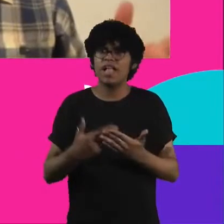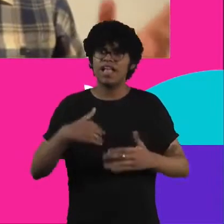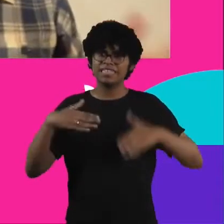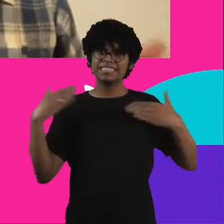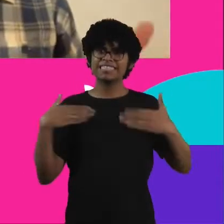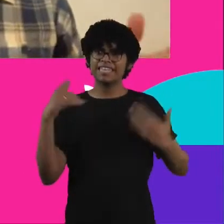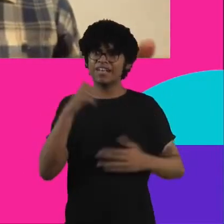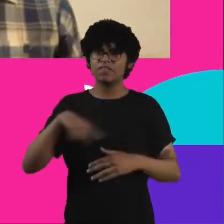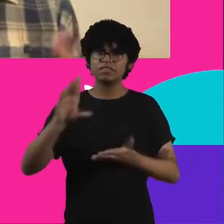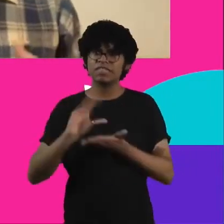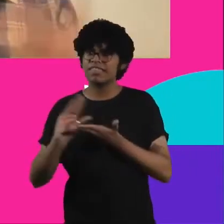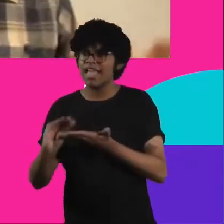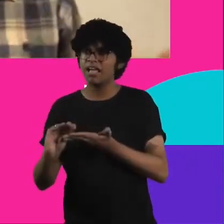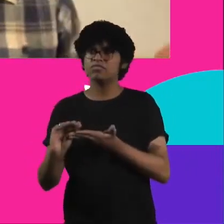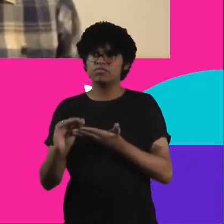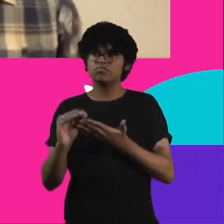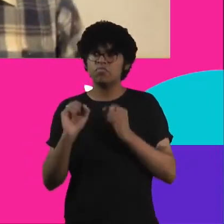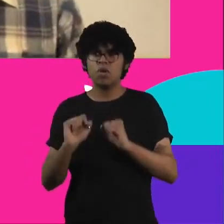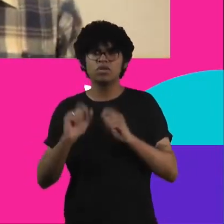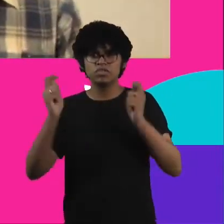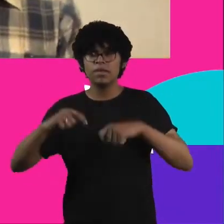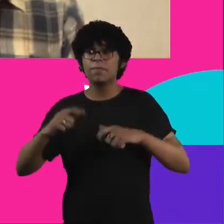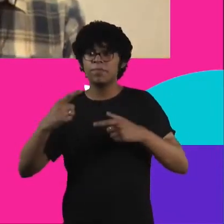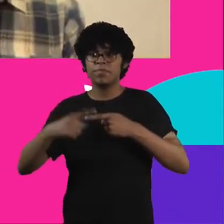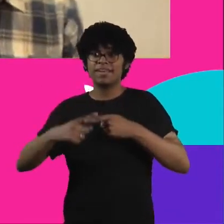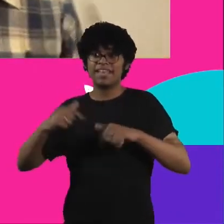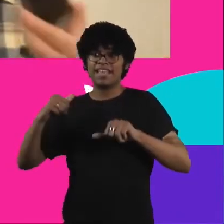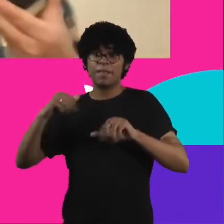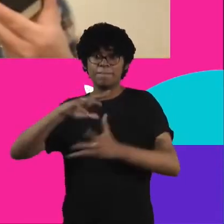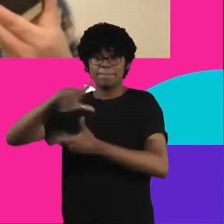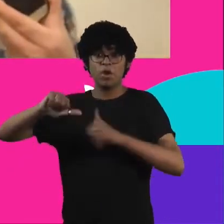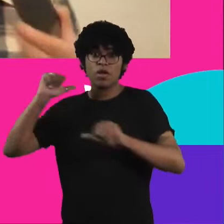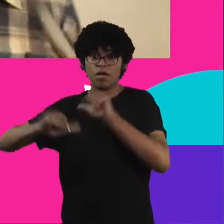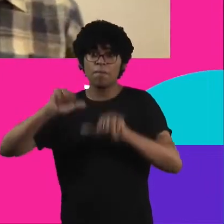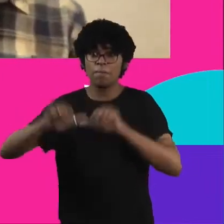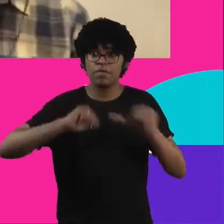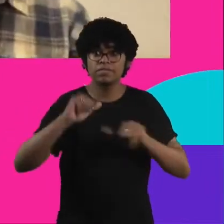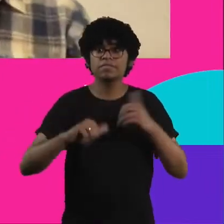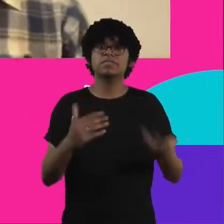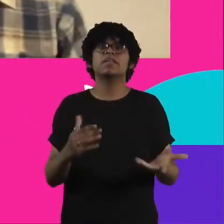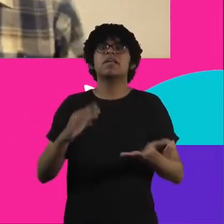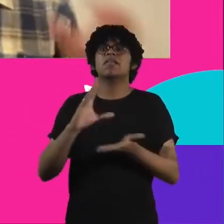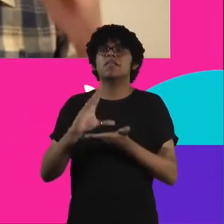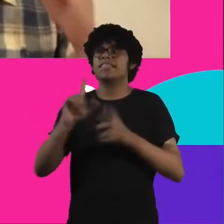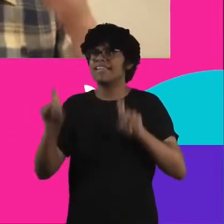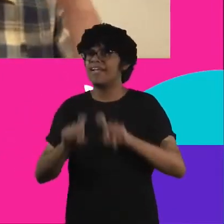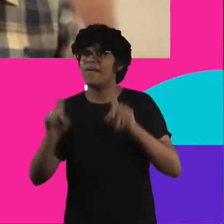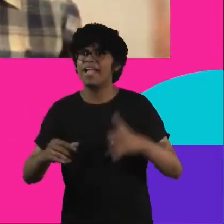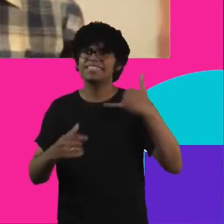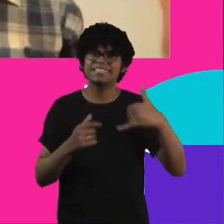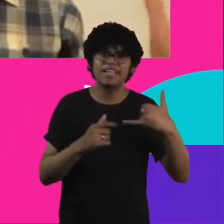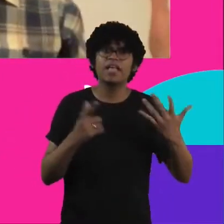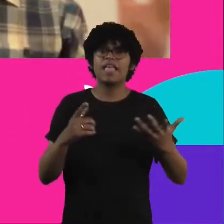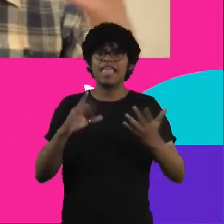estatística, e eu saí da faculdade tão entusiasmado com tudo que os dados podiam fazer, porque o nosso mundo está mudando, temos